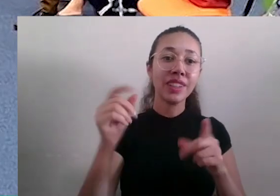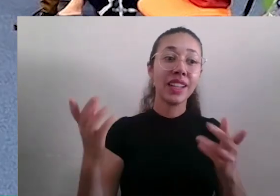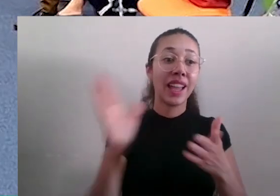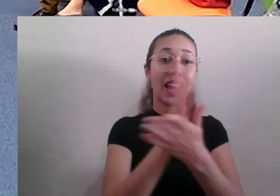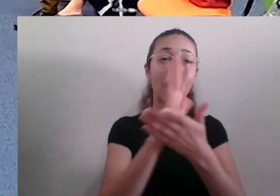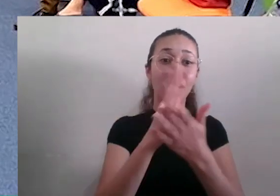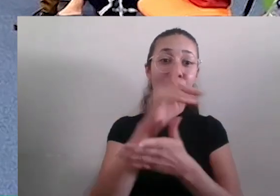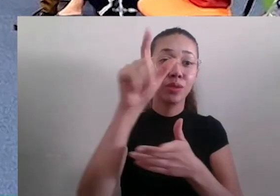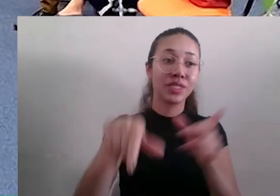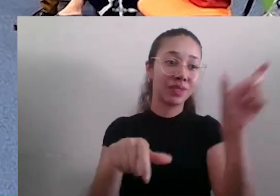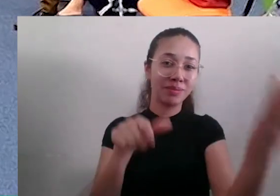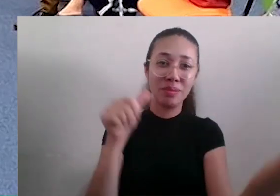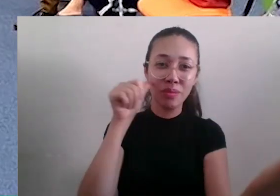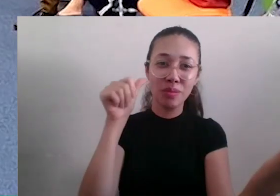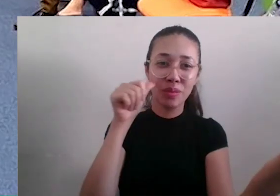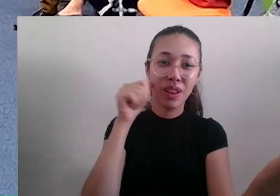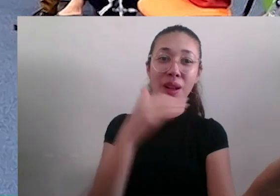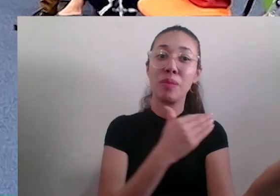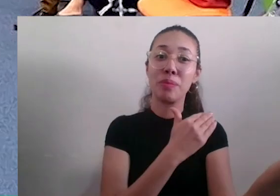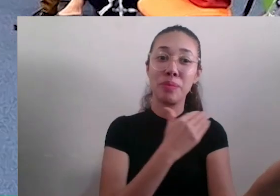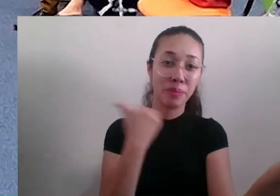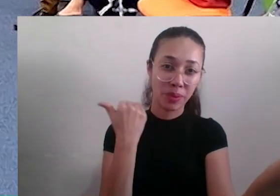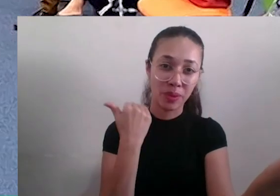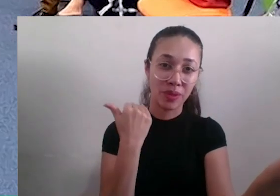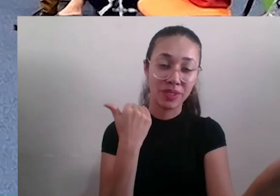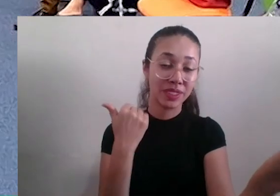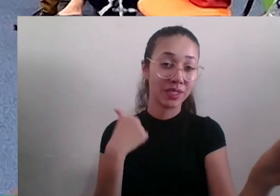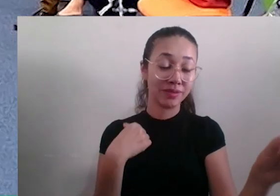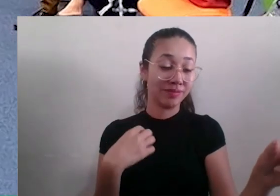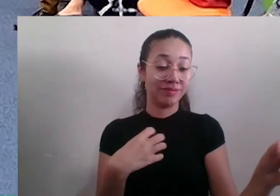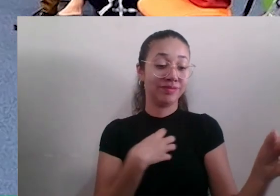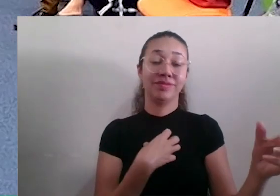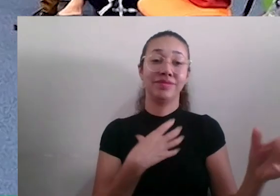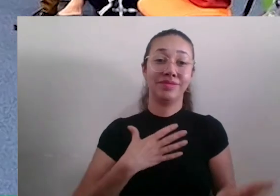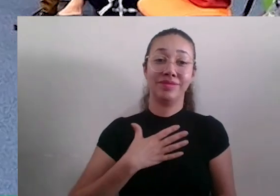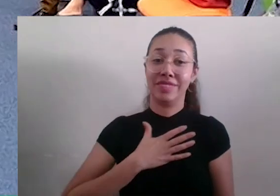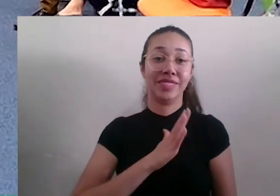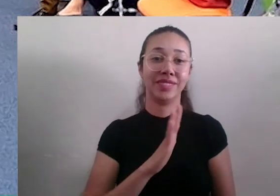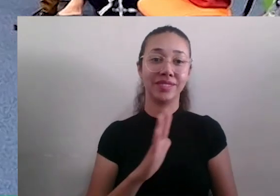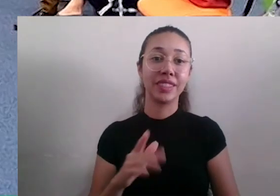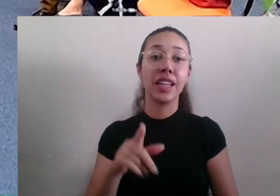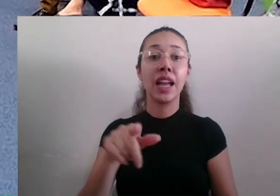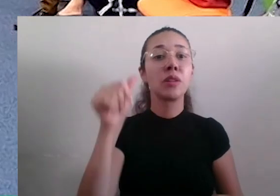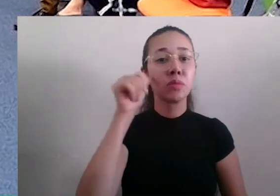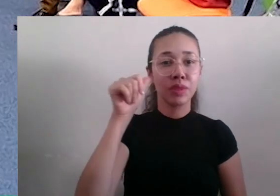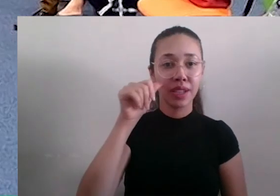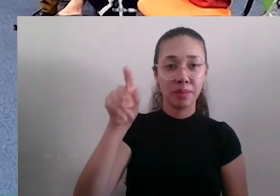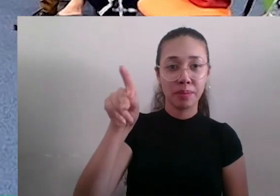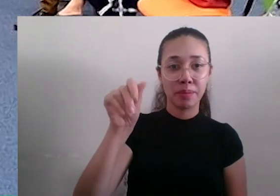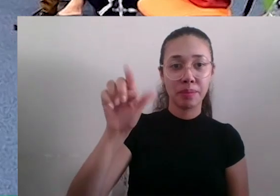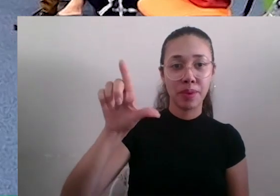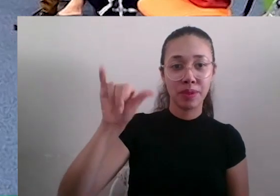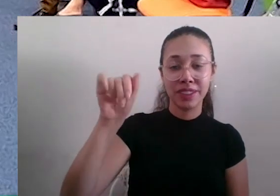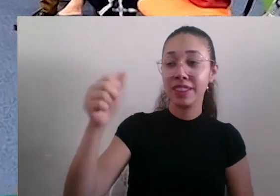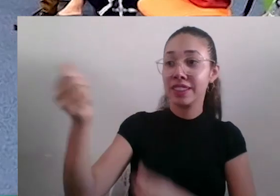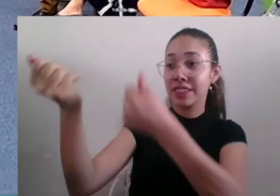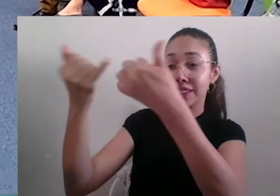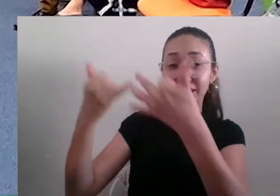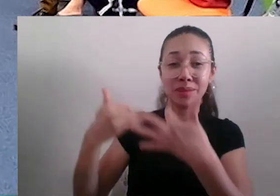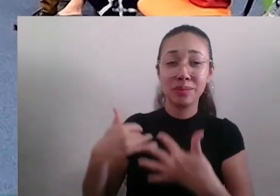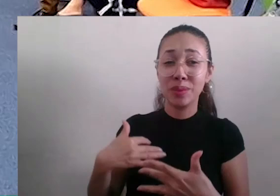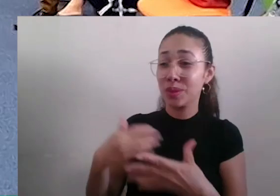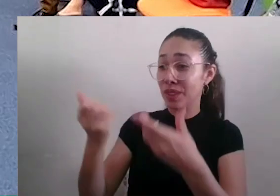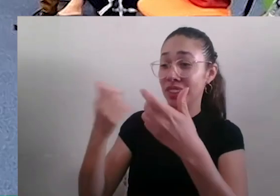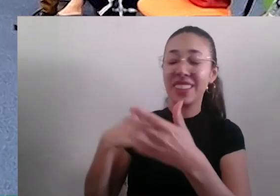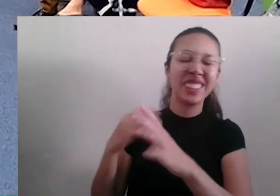eh mulheres mas a Paulinha começou a me contar desse caso e eu falei chega para para de contar mas